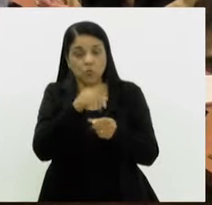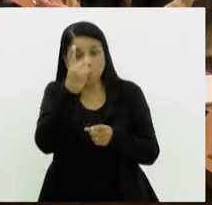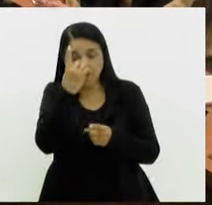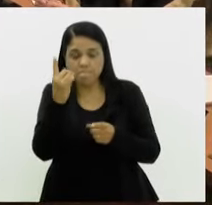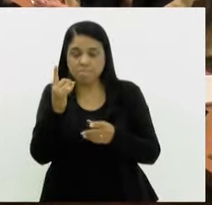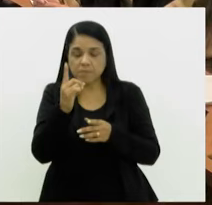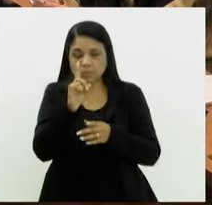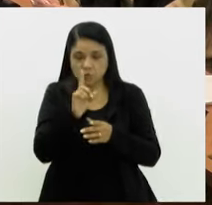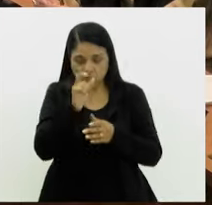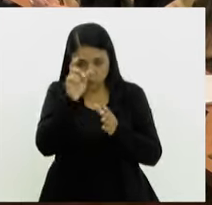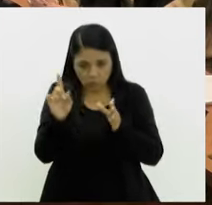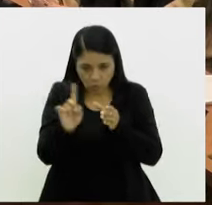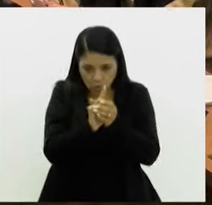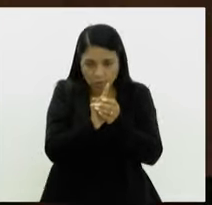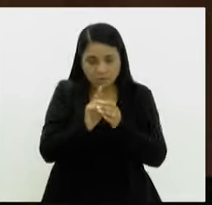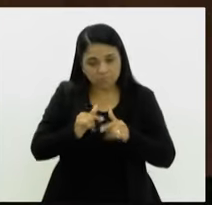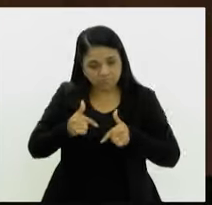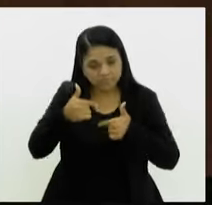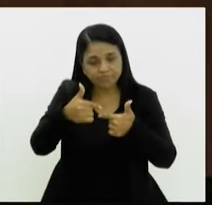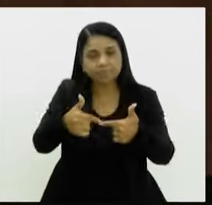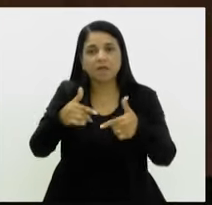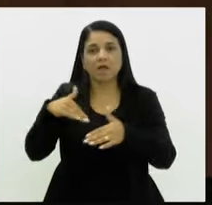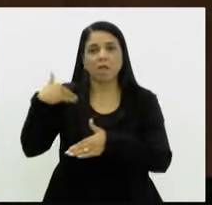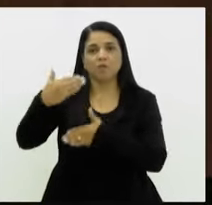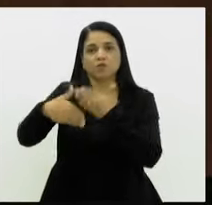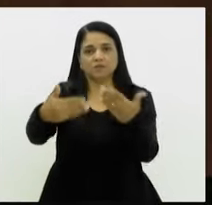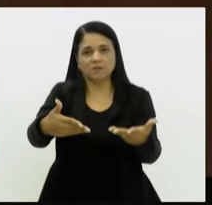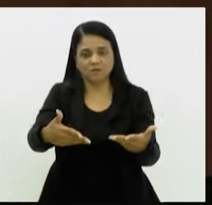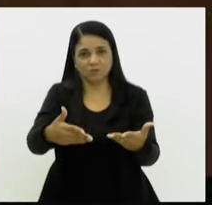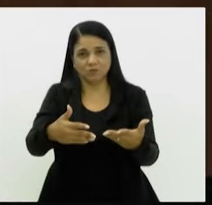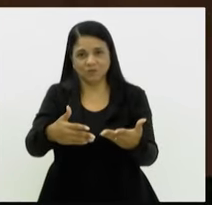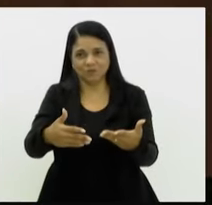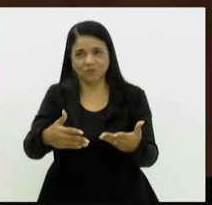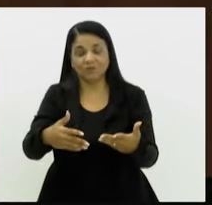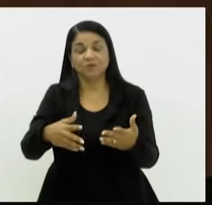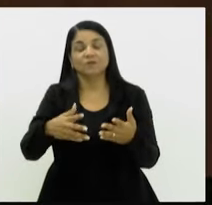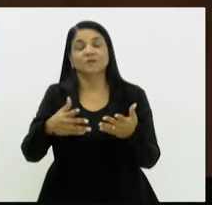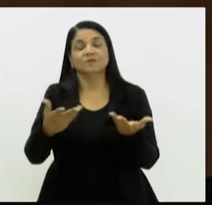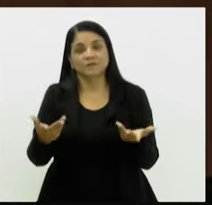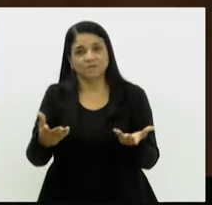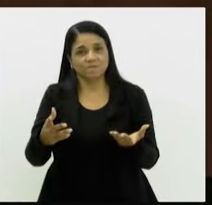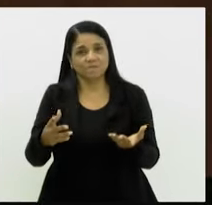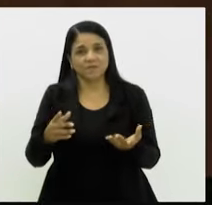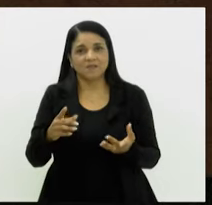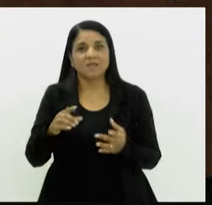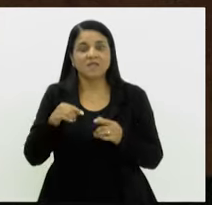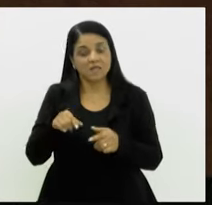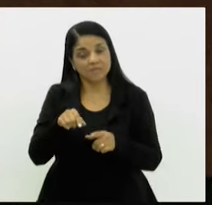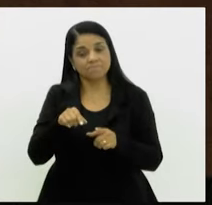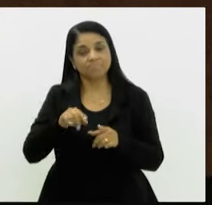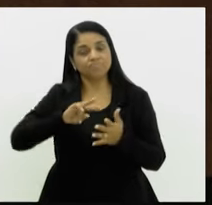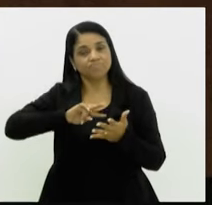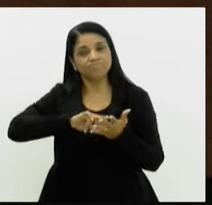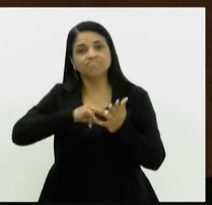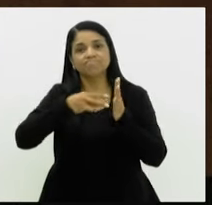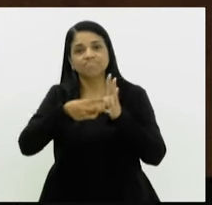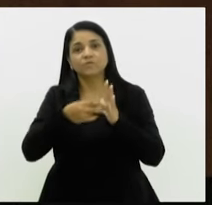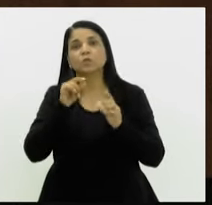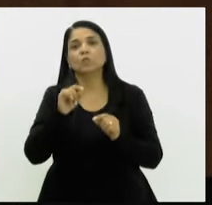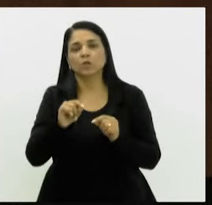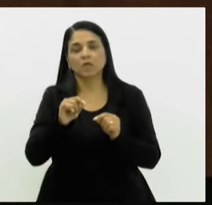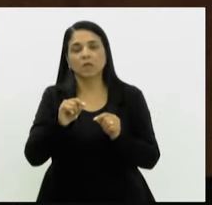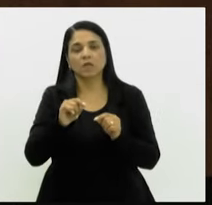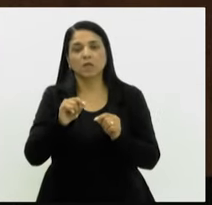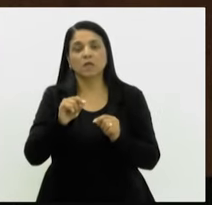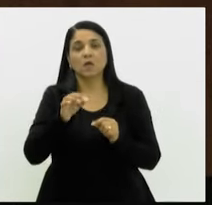pode colaborar dentro do processo. E aí, neste sentido, e somente nesse sentido, que ele se define como sendo,